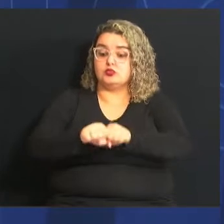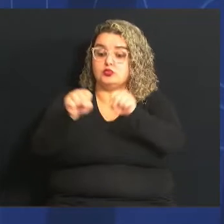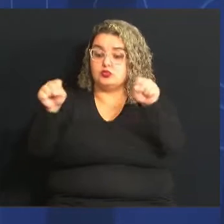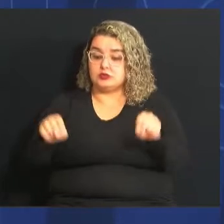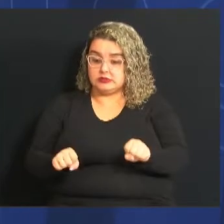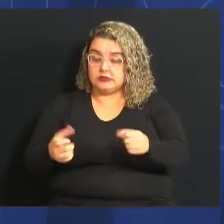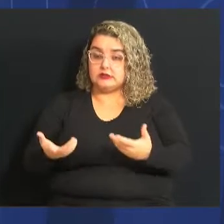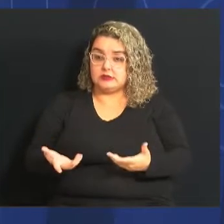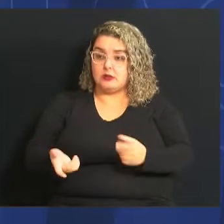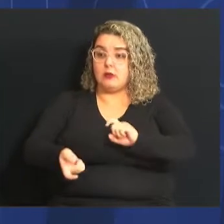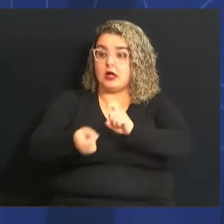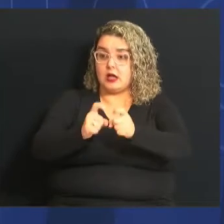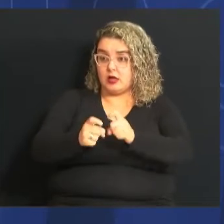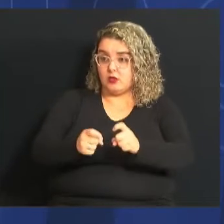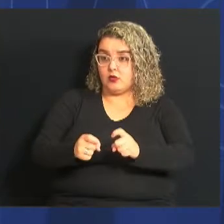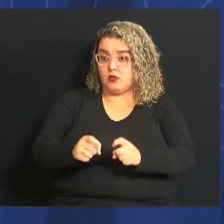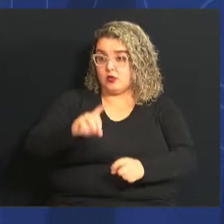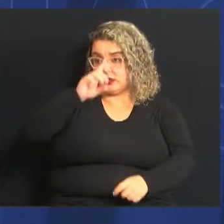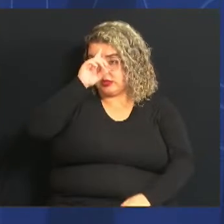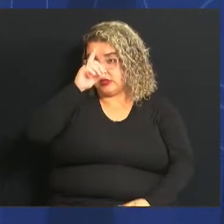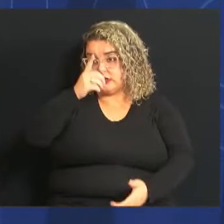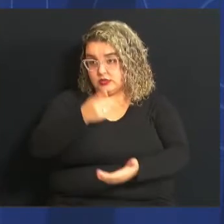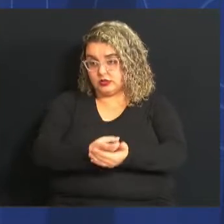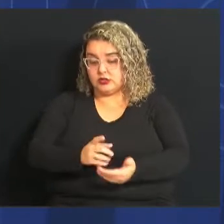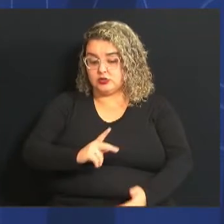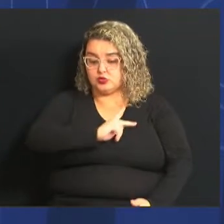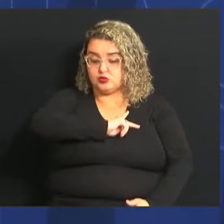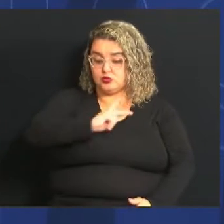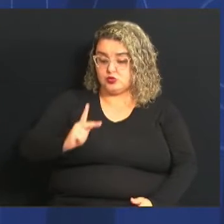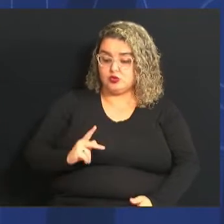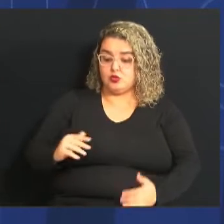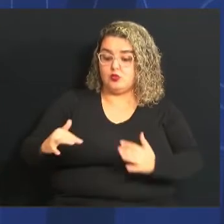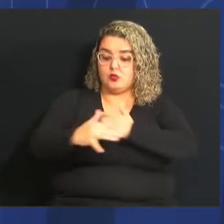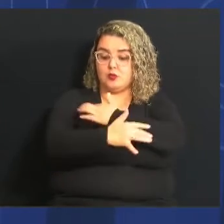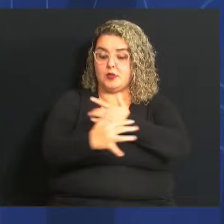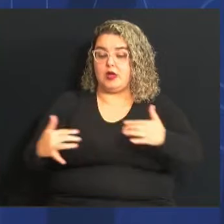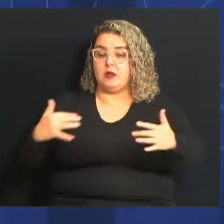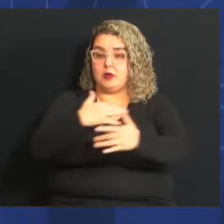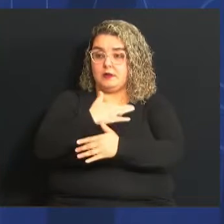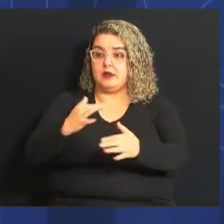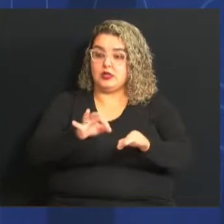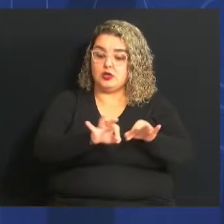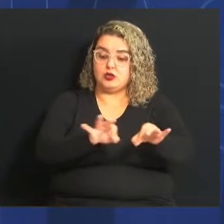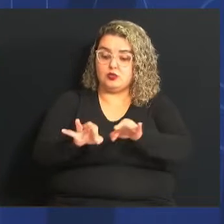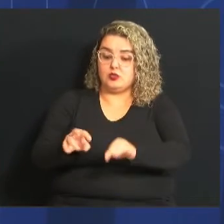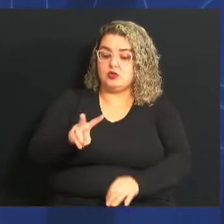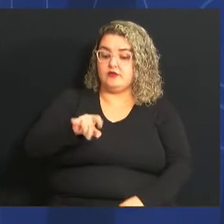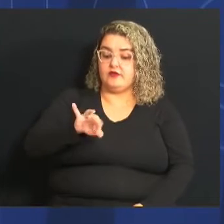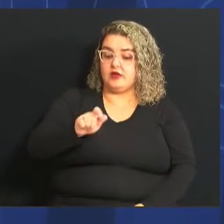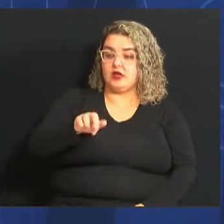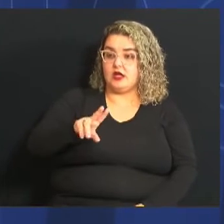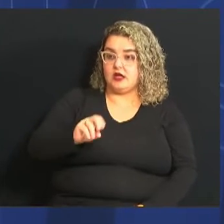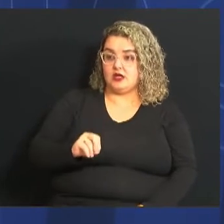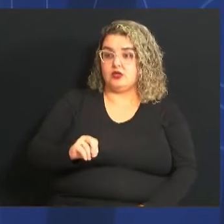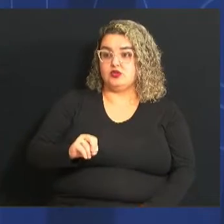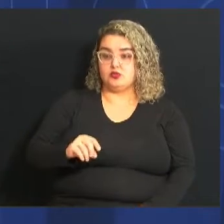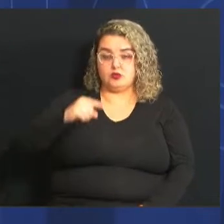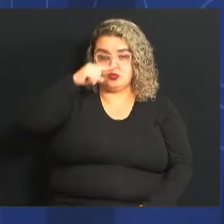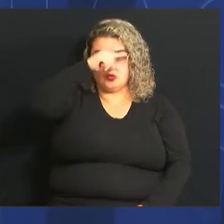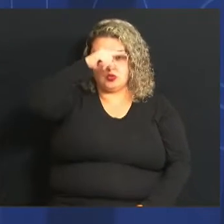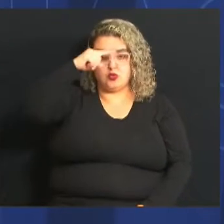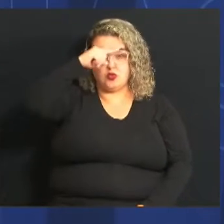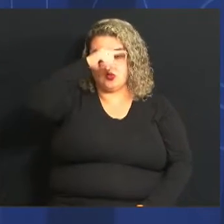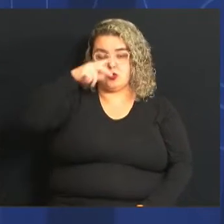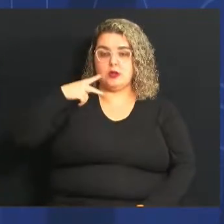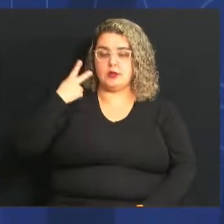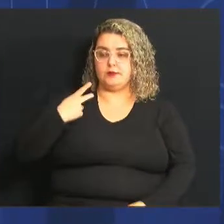A reunião foi comandada pela Comissão Permanente de Mobilidade Urbana e Planejamento Viário, que é presidida pelo vereador